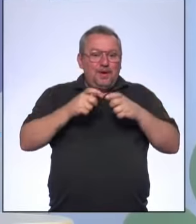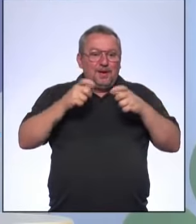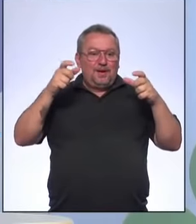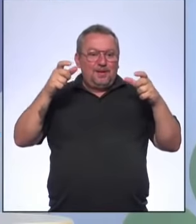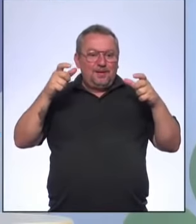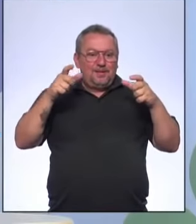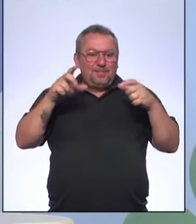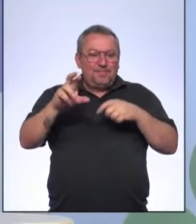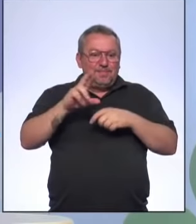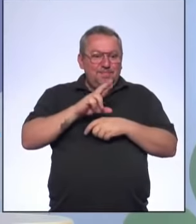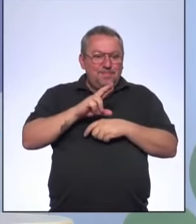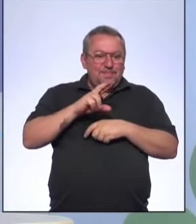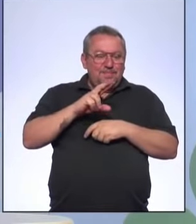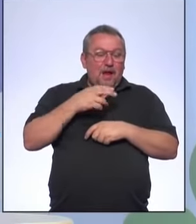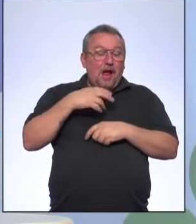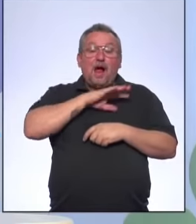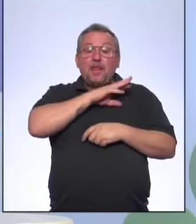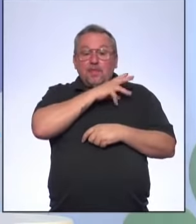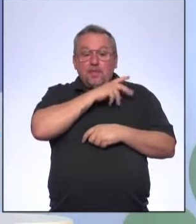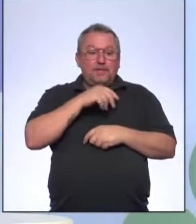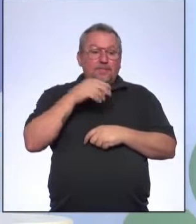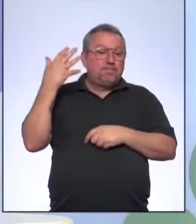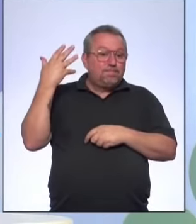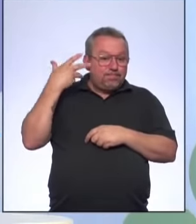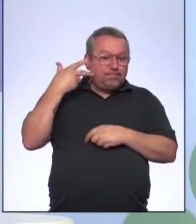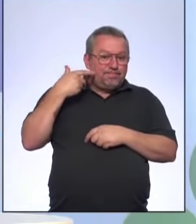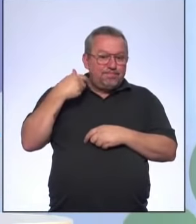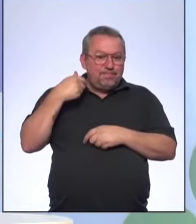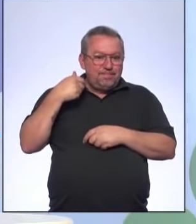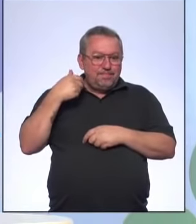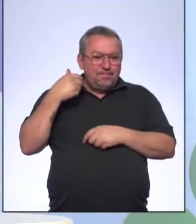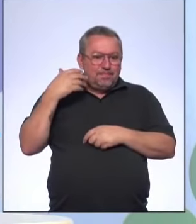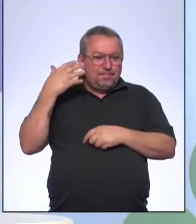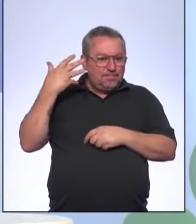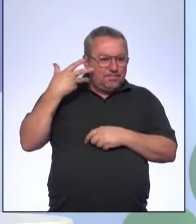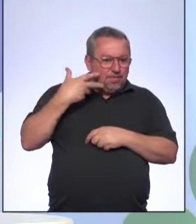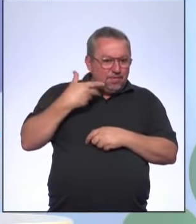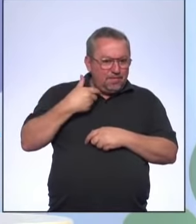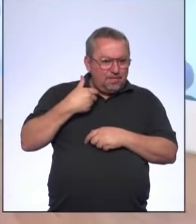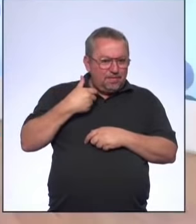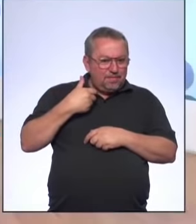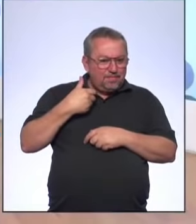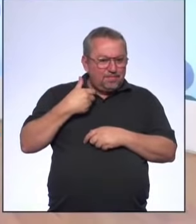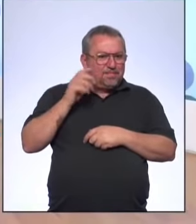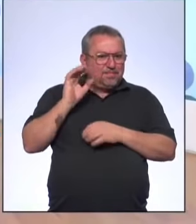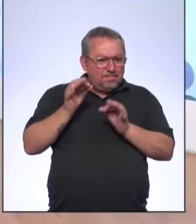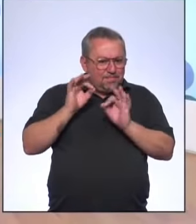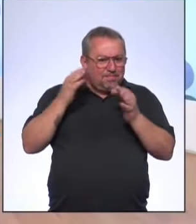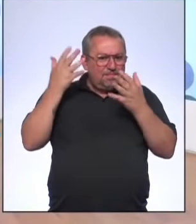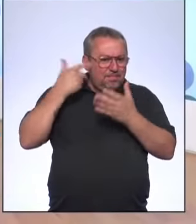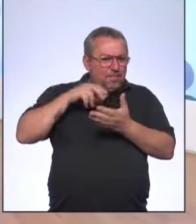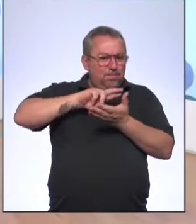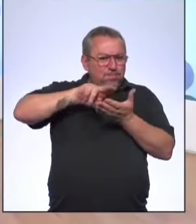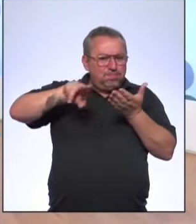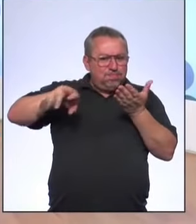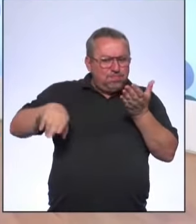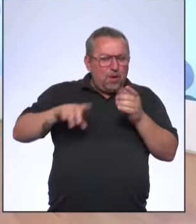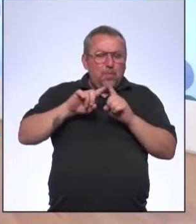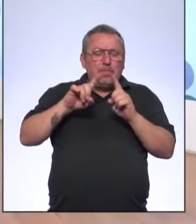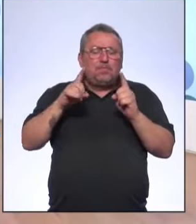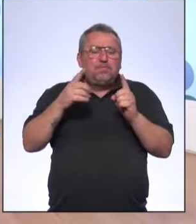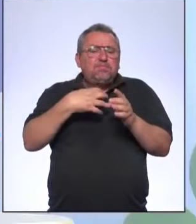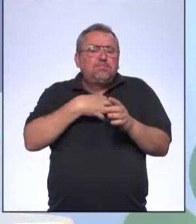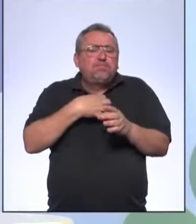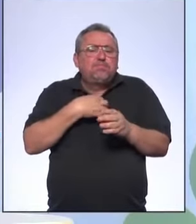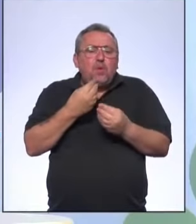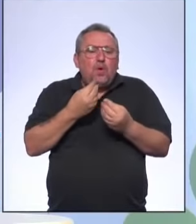maioria tá respondendo que são animais né então eu acho que será que acertaram ele é muito são animais mas só que